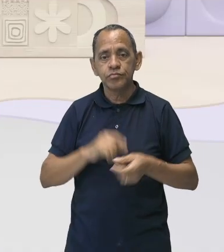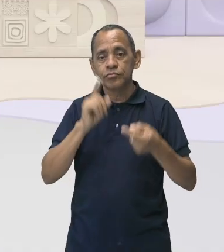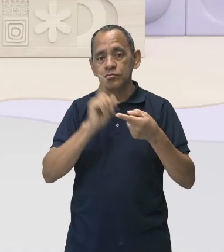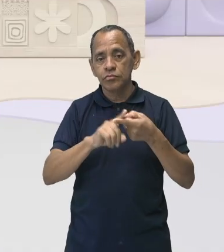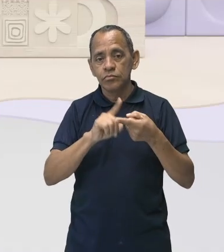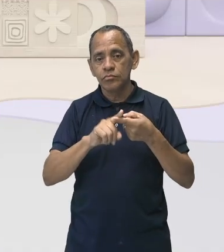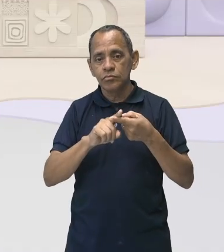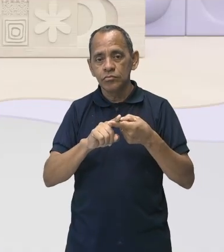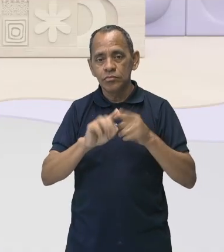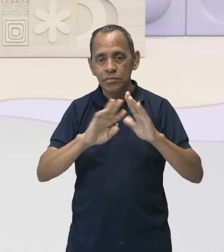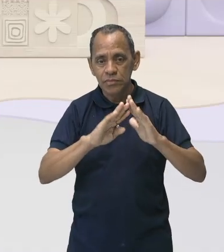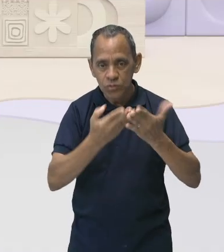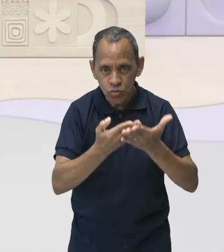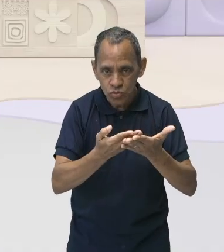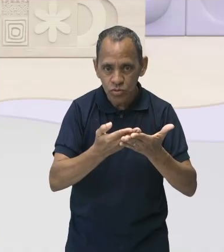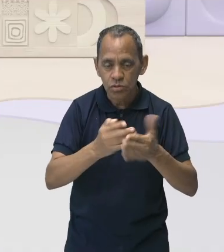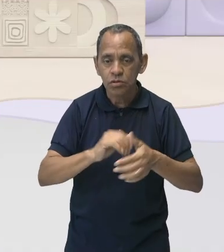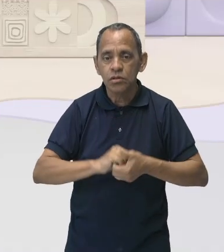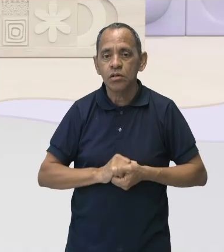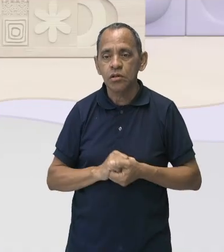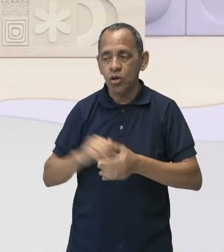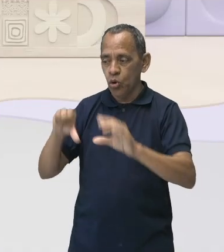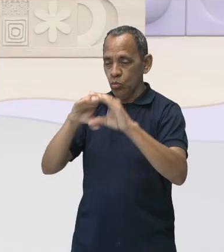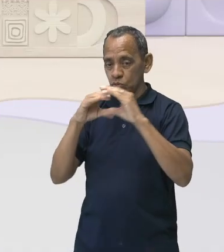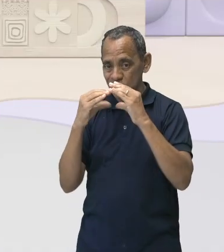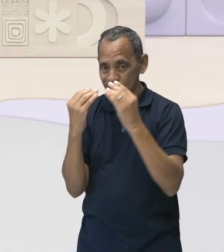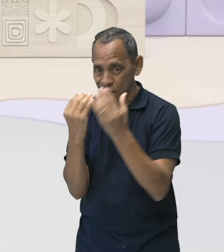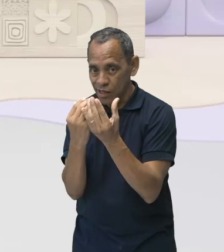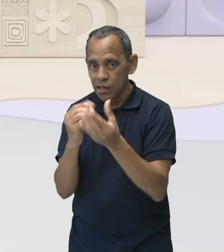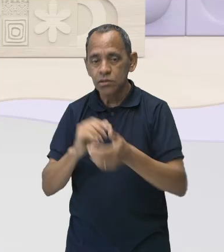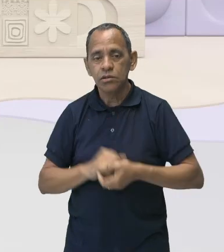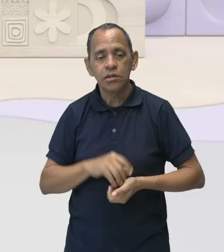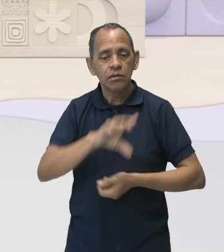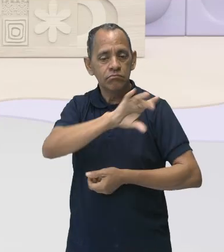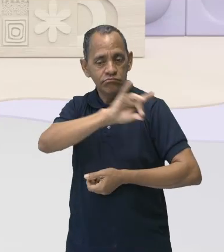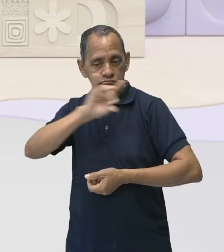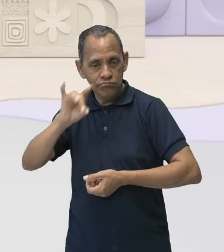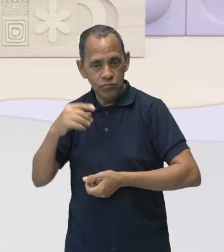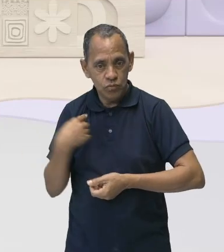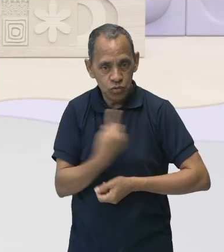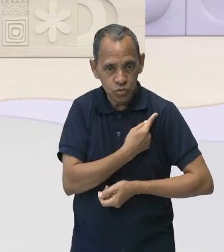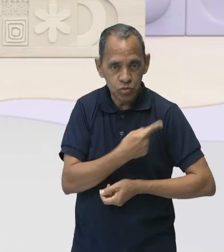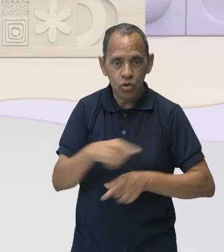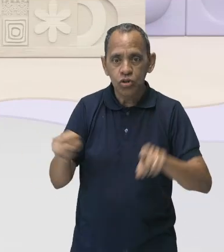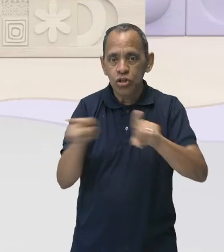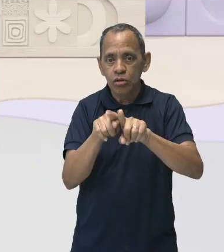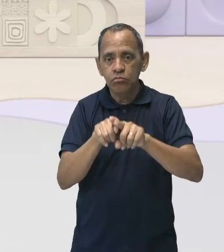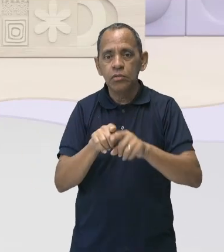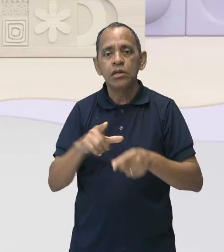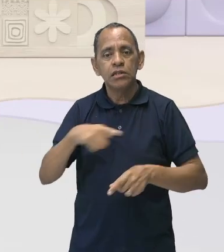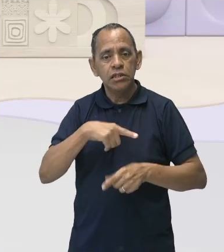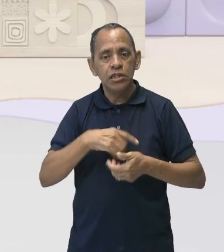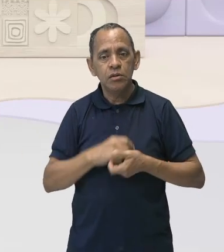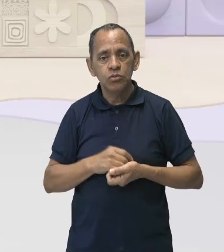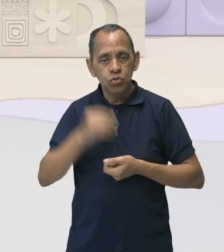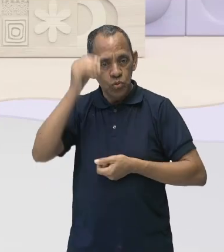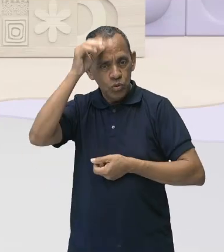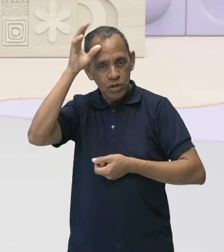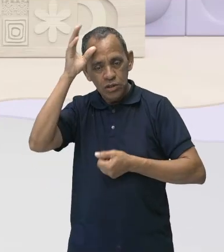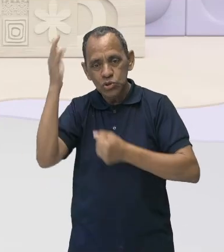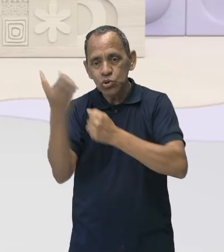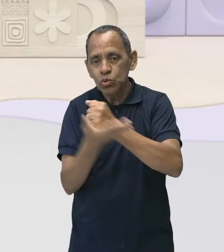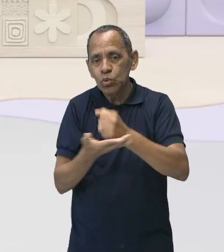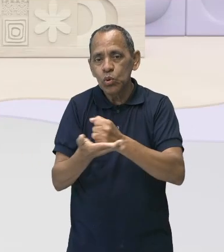a escola, a comunidade, cada um de nós acessamos o conhecimento como